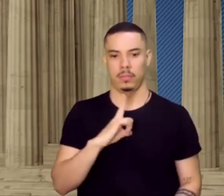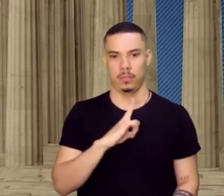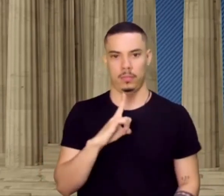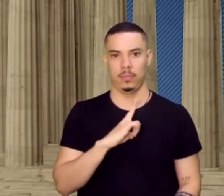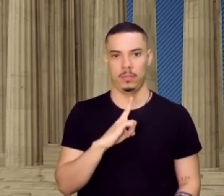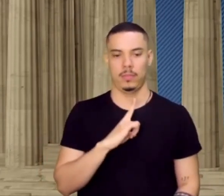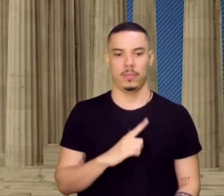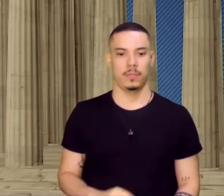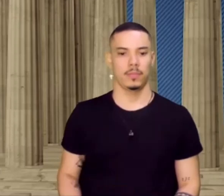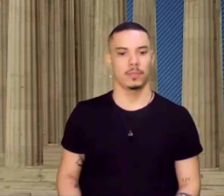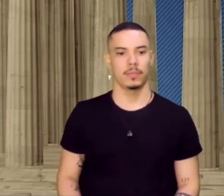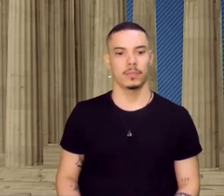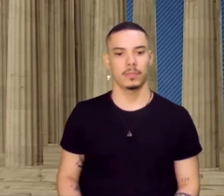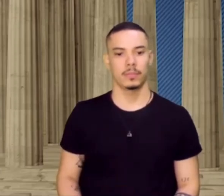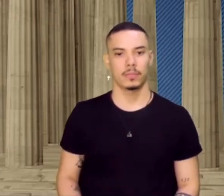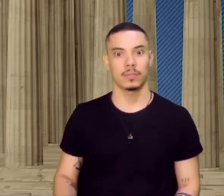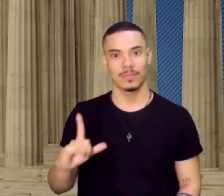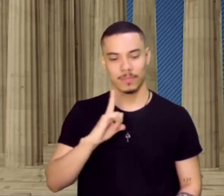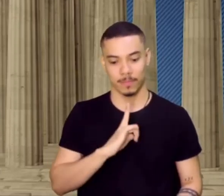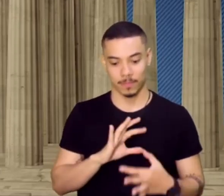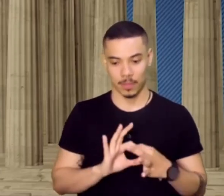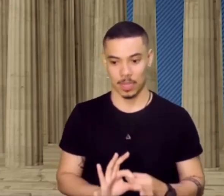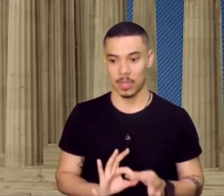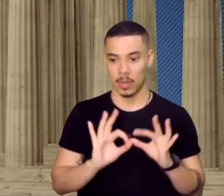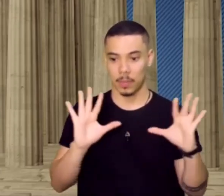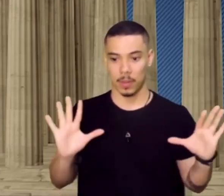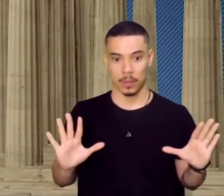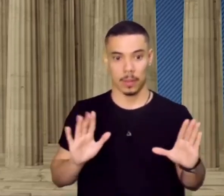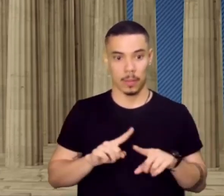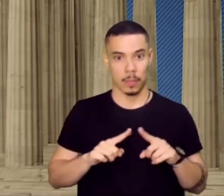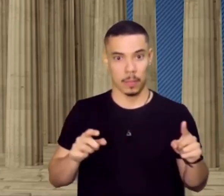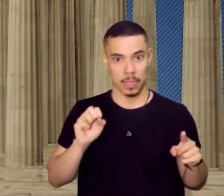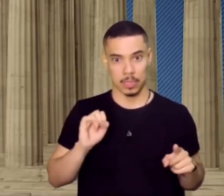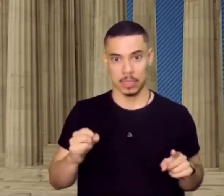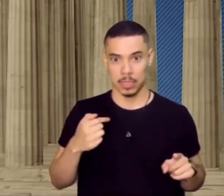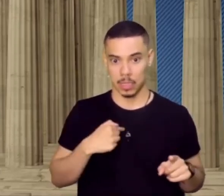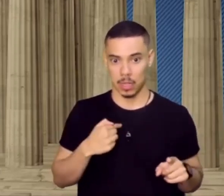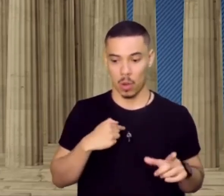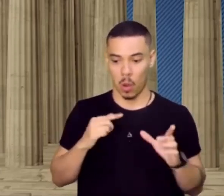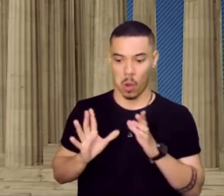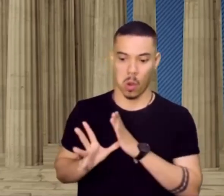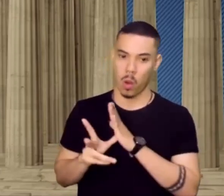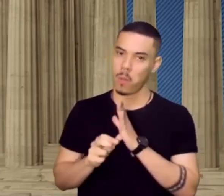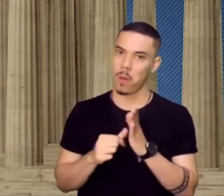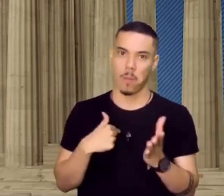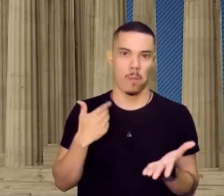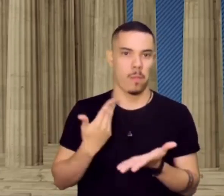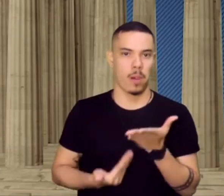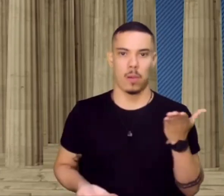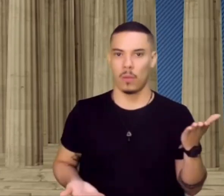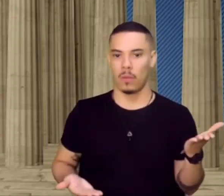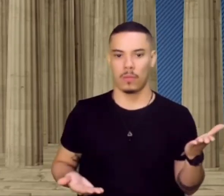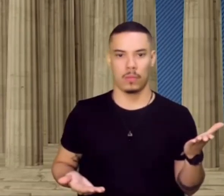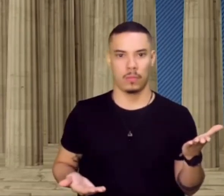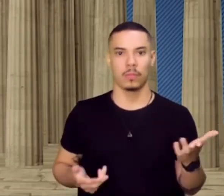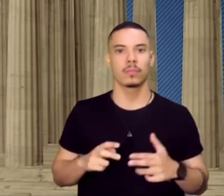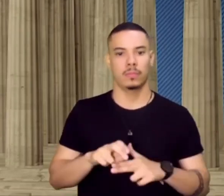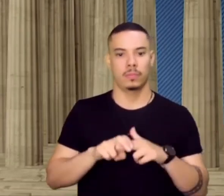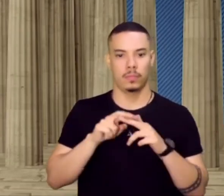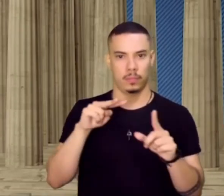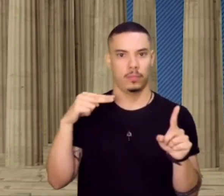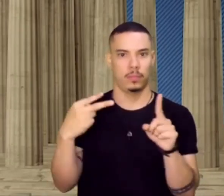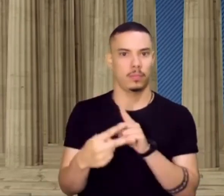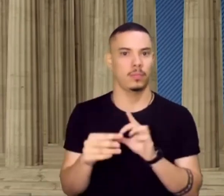colocam. Tenho minha liberdade e se eu fizer um assalto, vou perdê-la, certo? Então é nessa